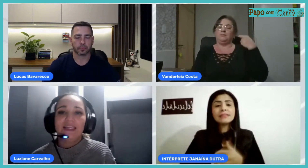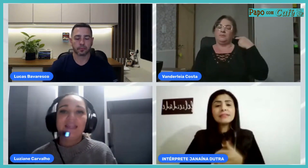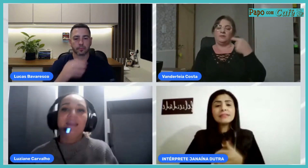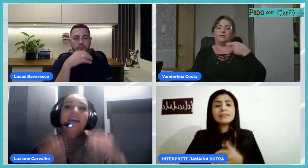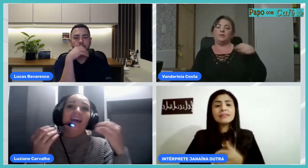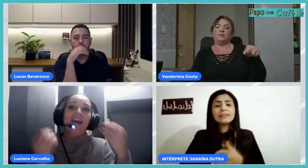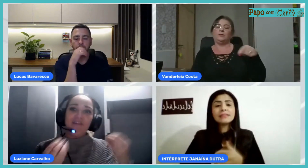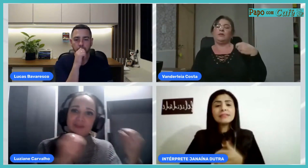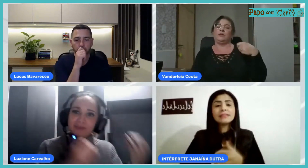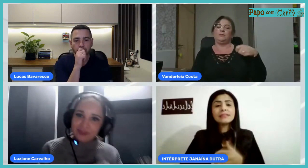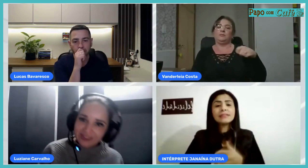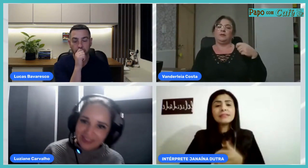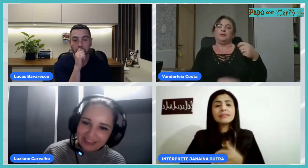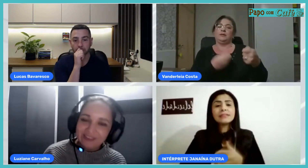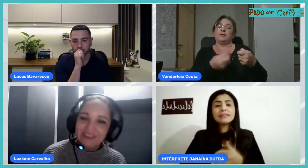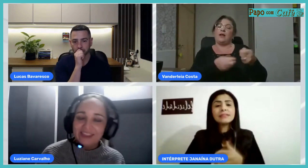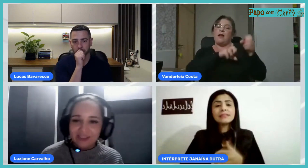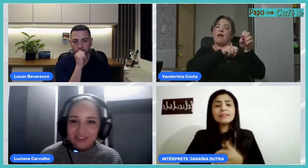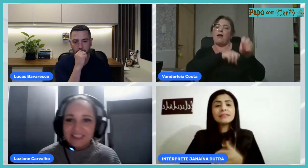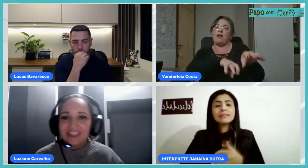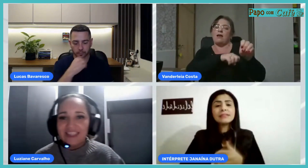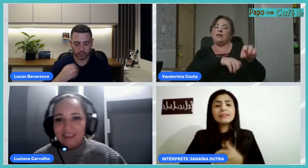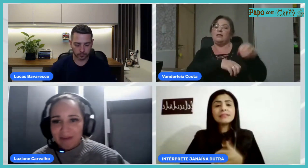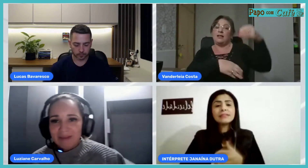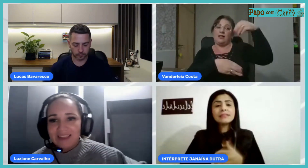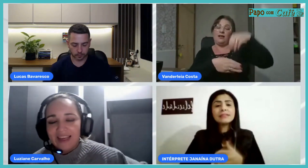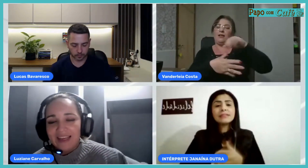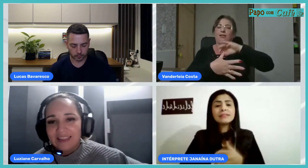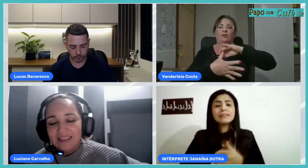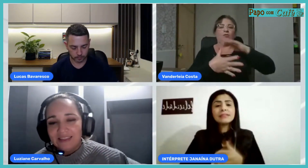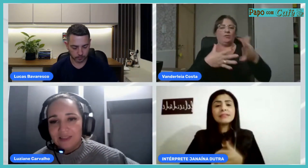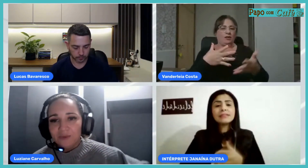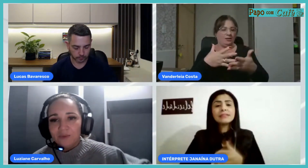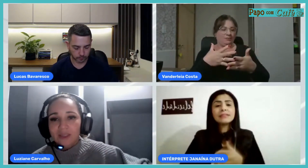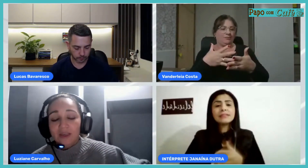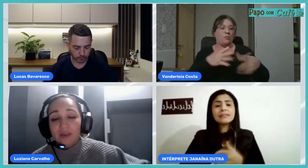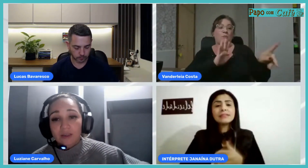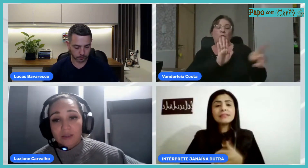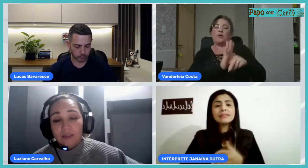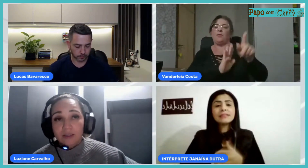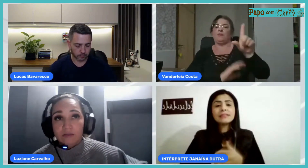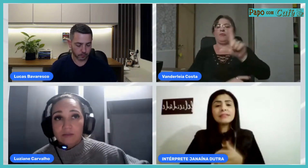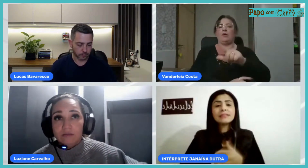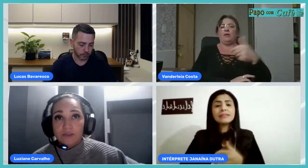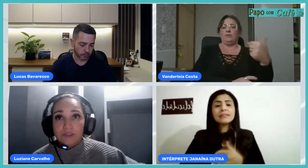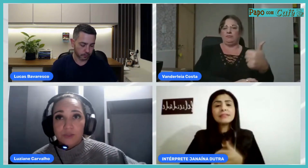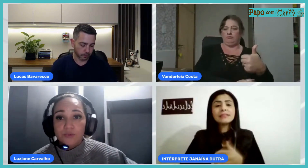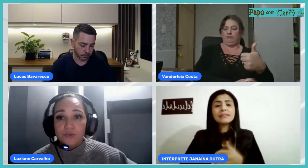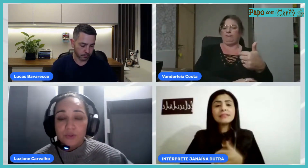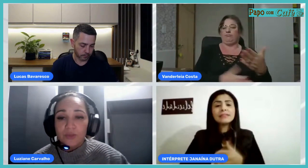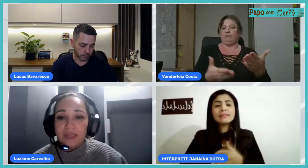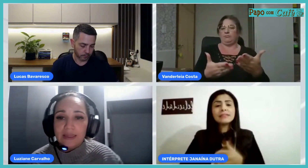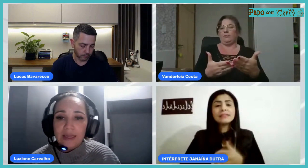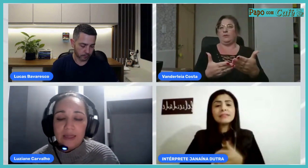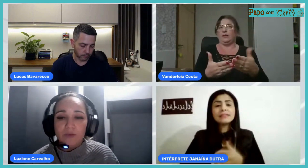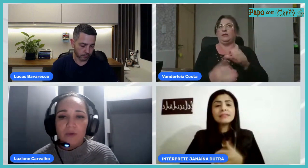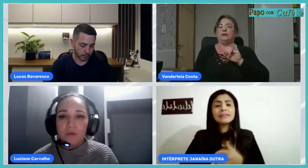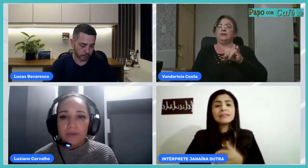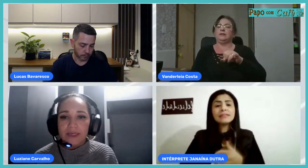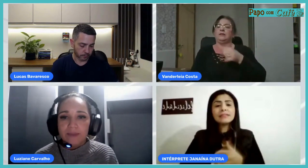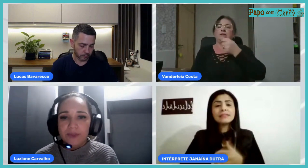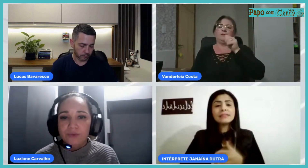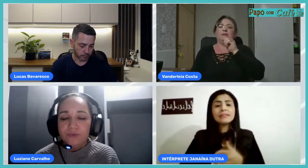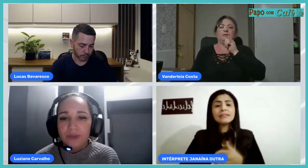tem que ser alfabetizado dentro dessa língua materna. Então, se o surdo ele tem